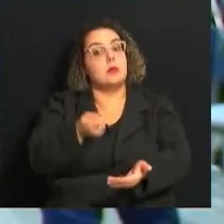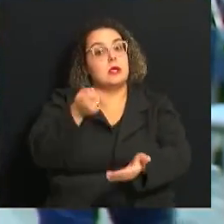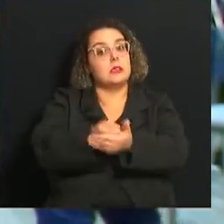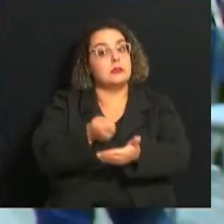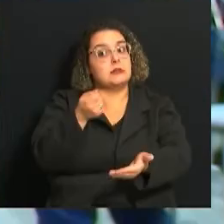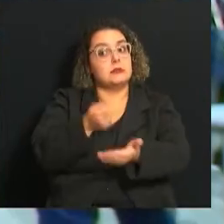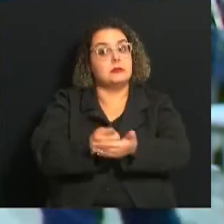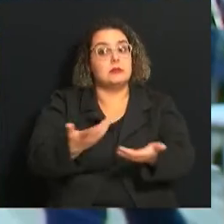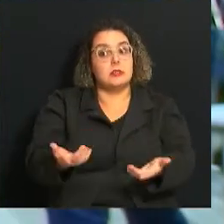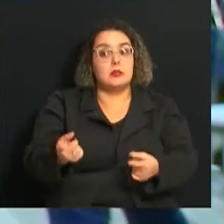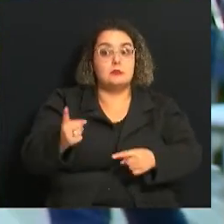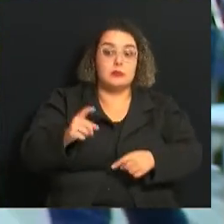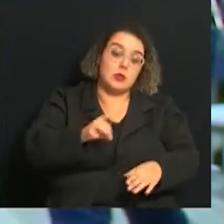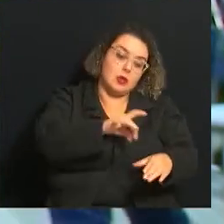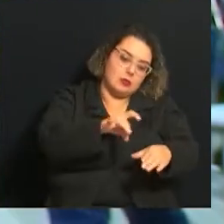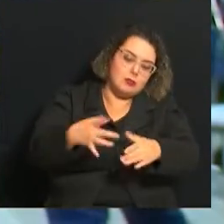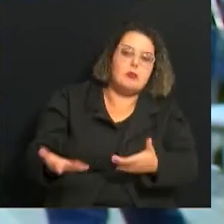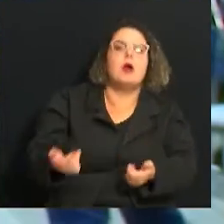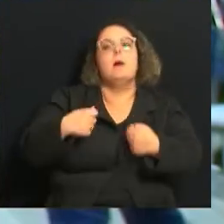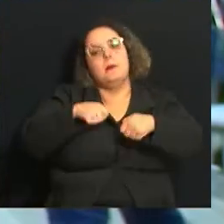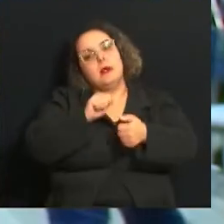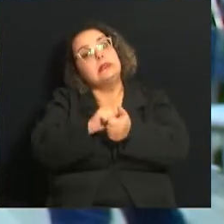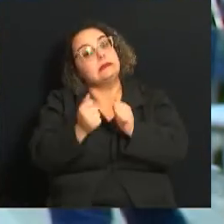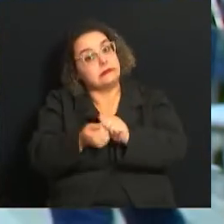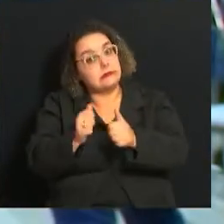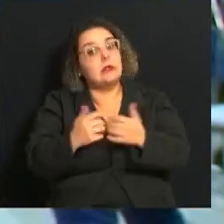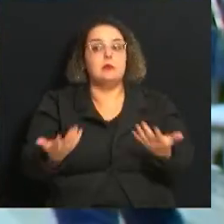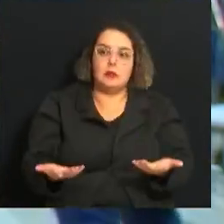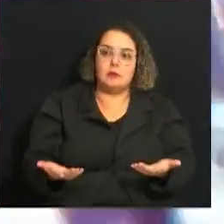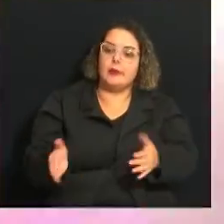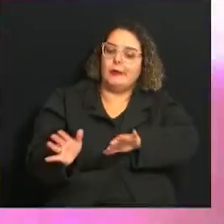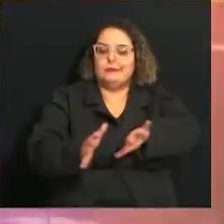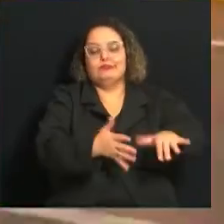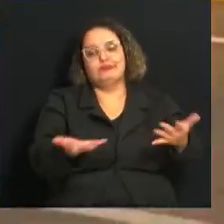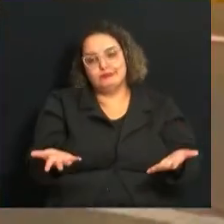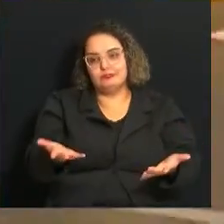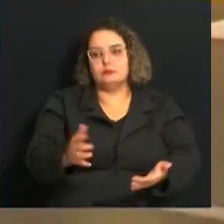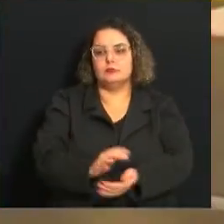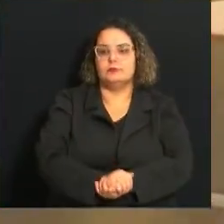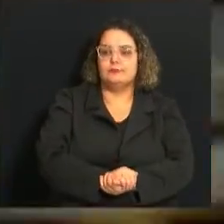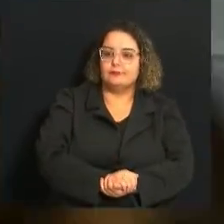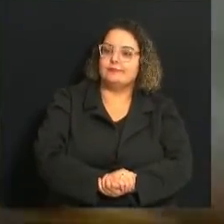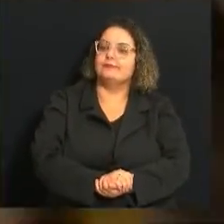aí o produtor precisa se adequar a isso, porque senão ele fica fora do mercado.